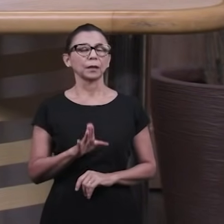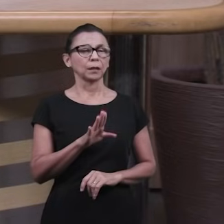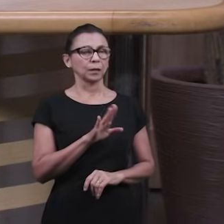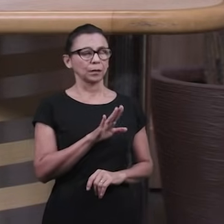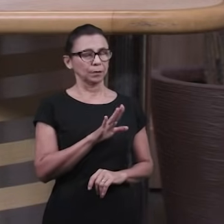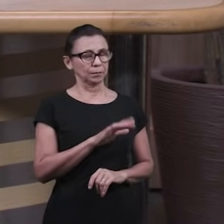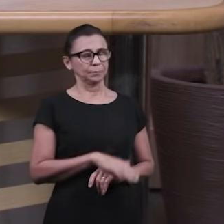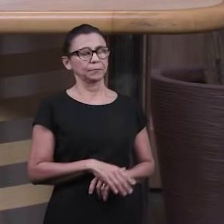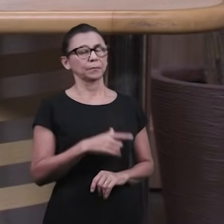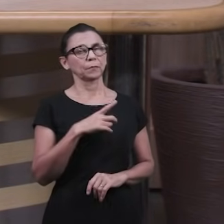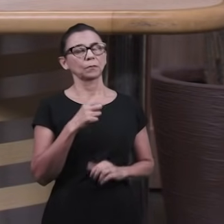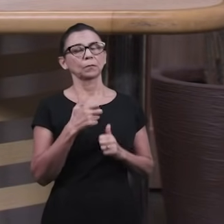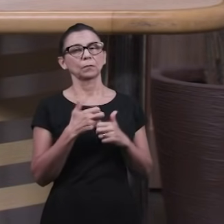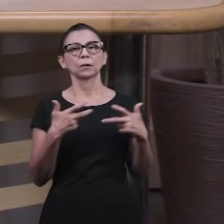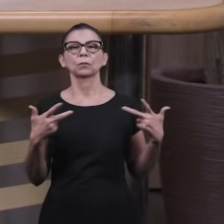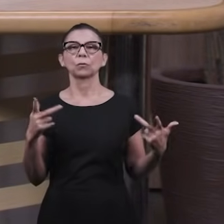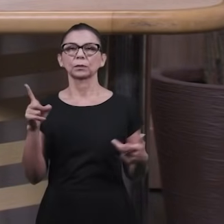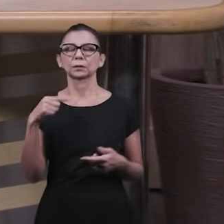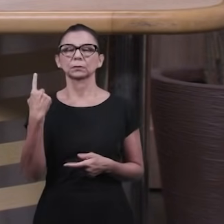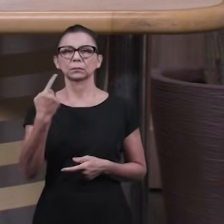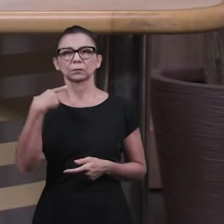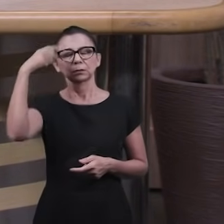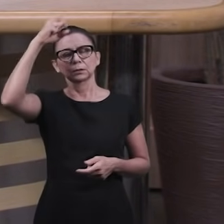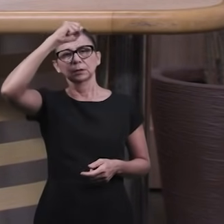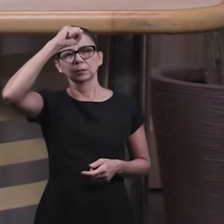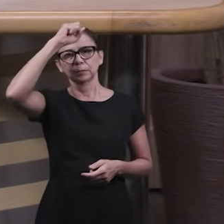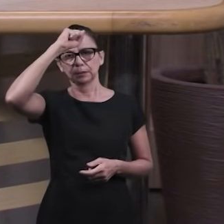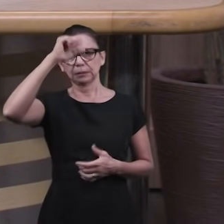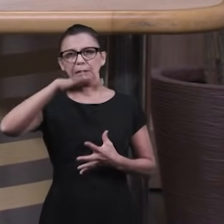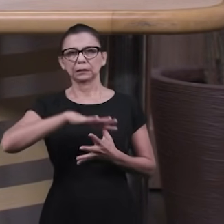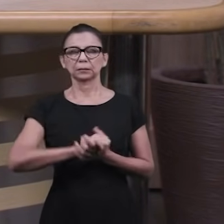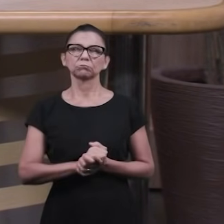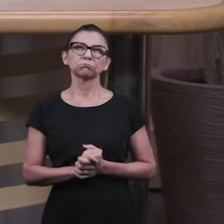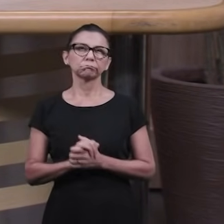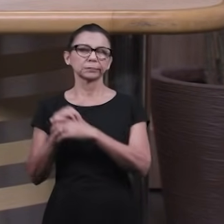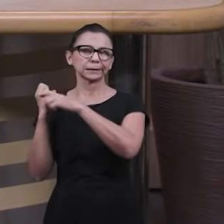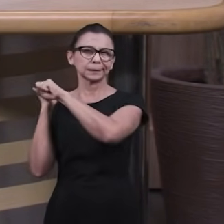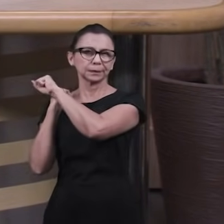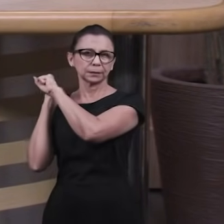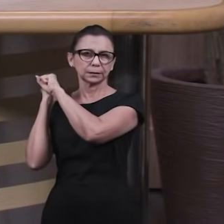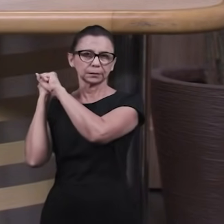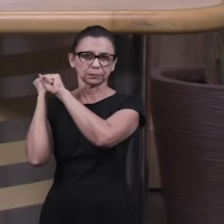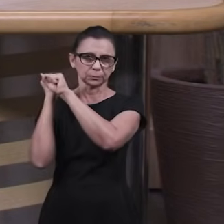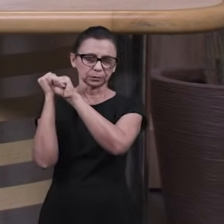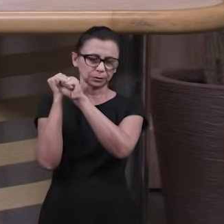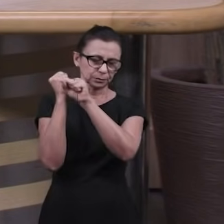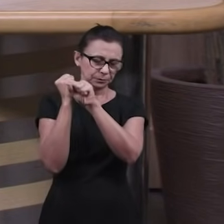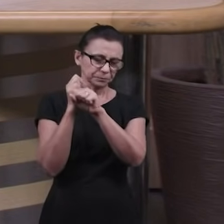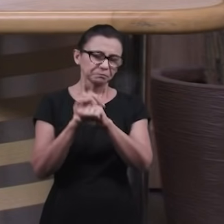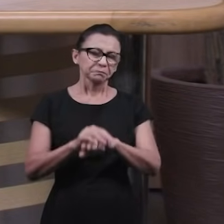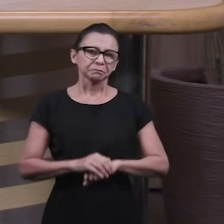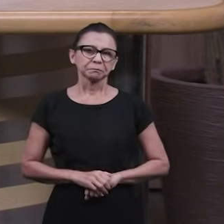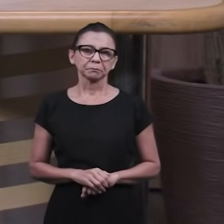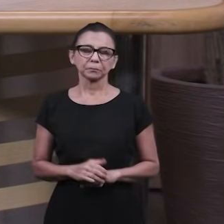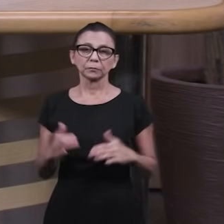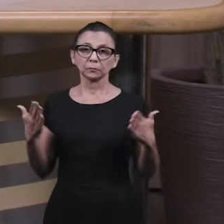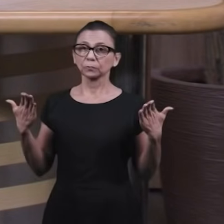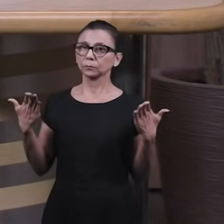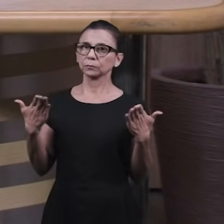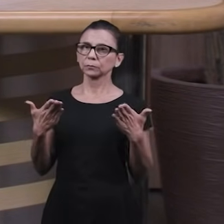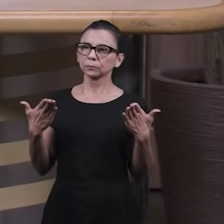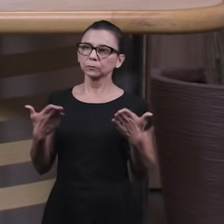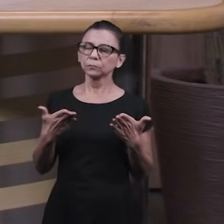coisa, Josias, que nós aprendemos no decorrer dos anos todos. Hoje